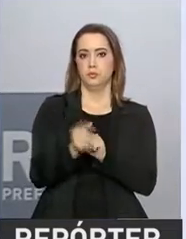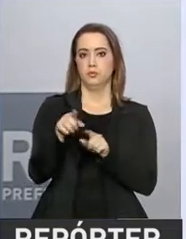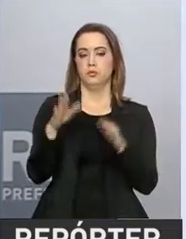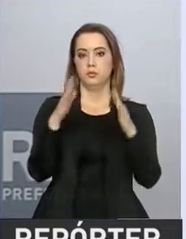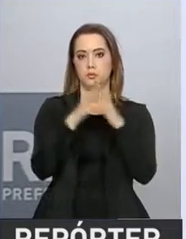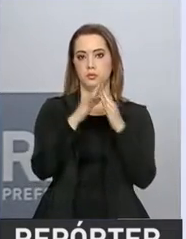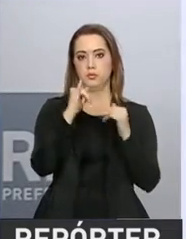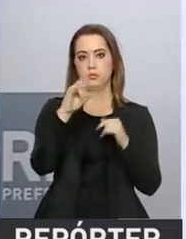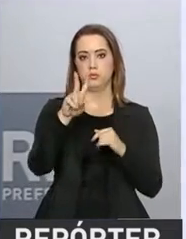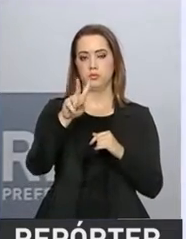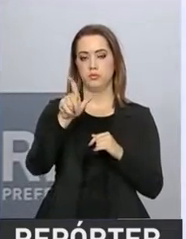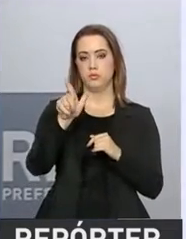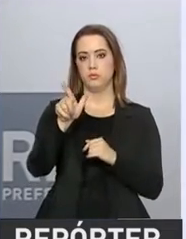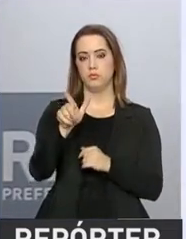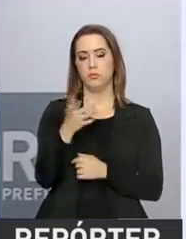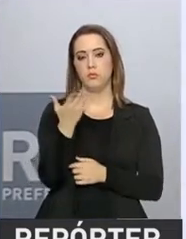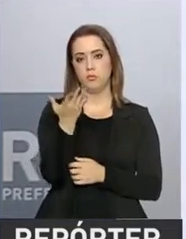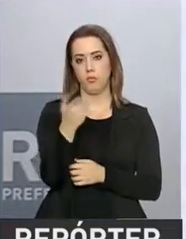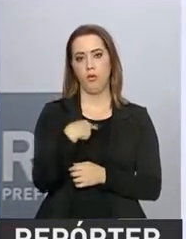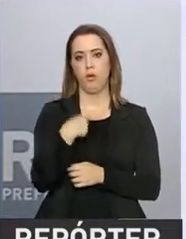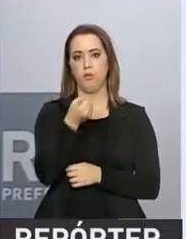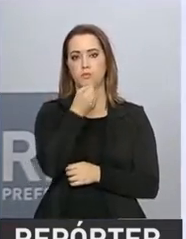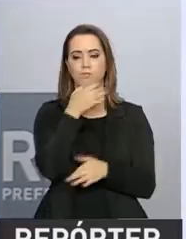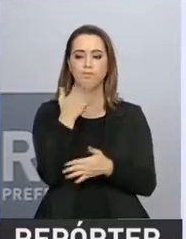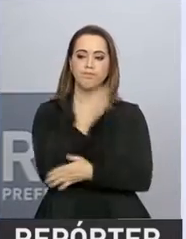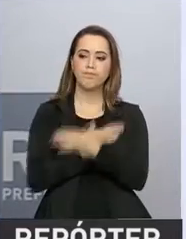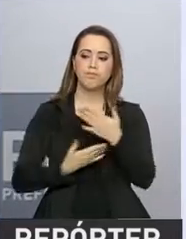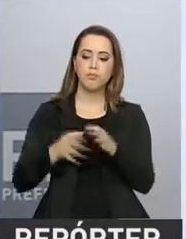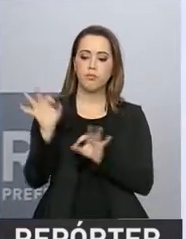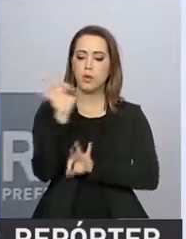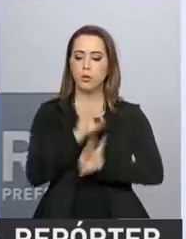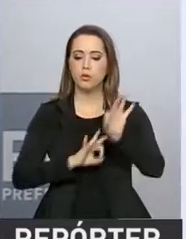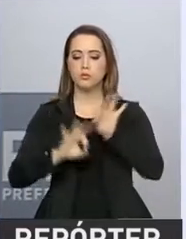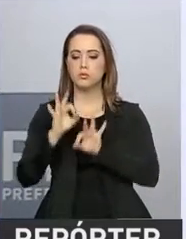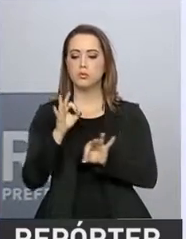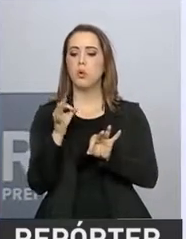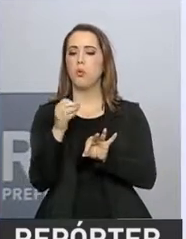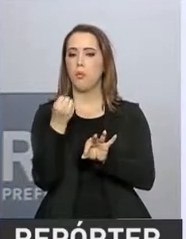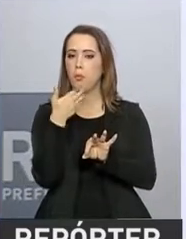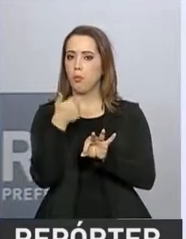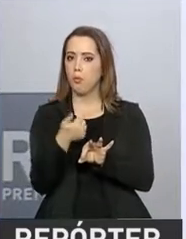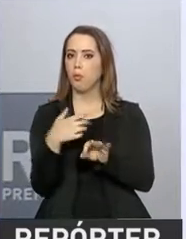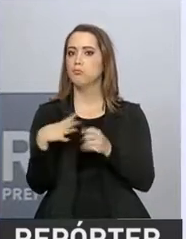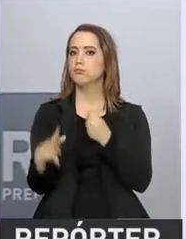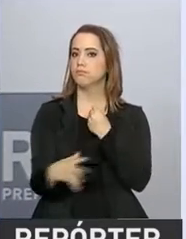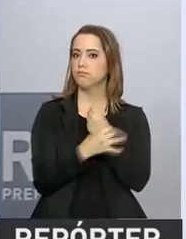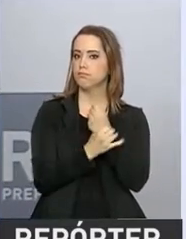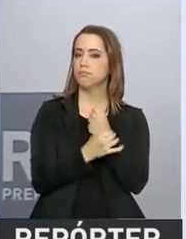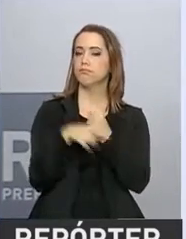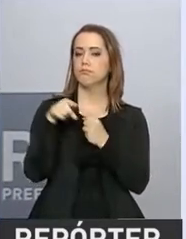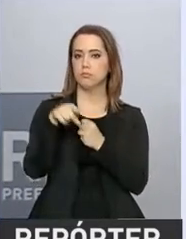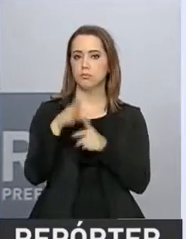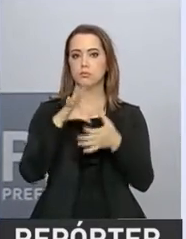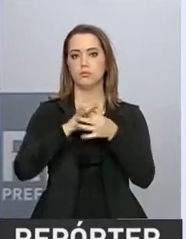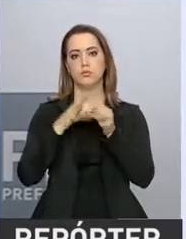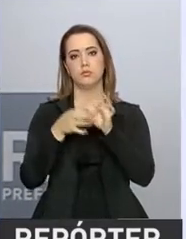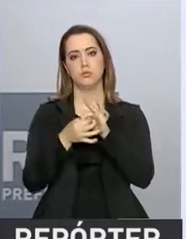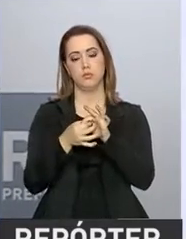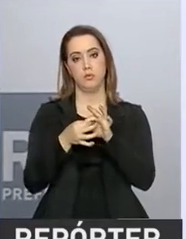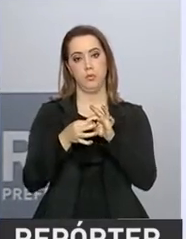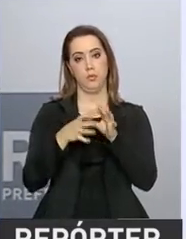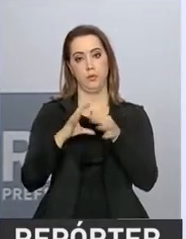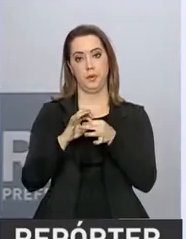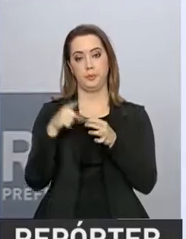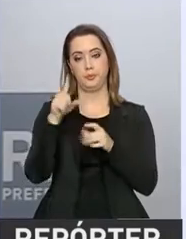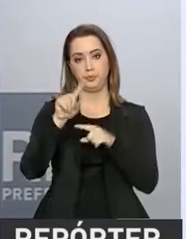balanço dos Jogos Olímpicos até aqui. Vão falar da organização e da segurança do evento. Ao final dessa reunião, o presidente Michel Temer vai dar